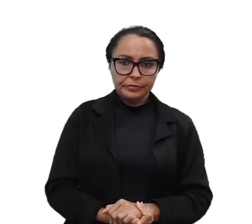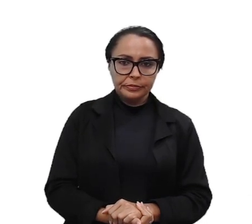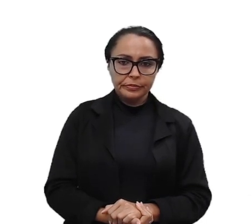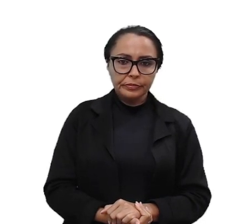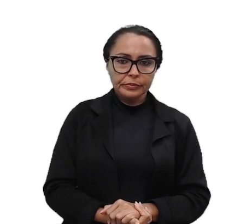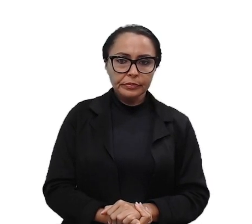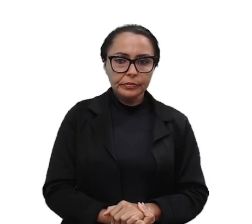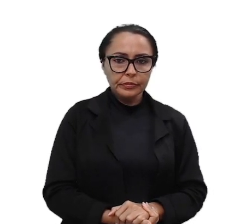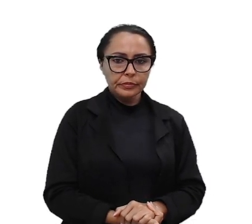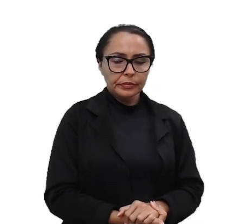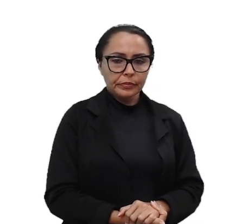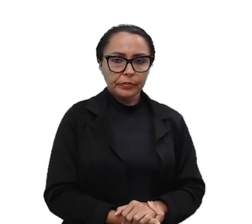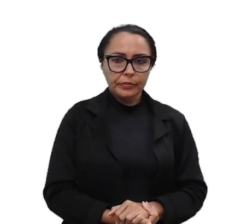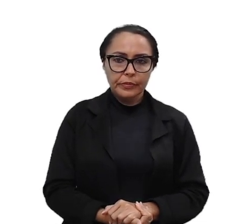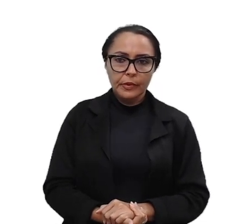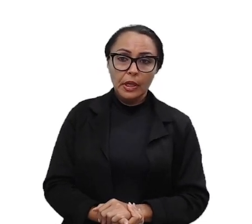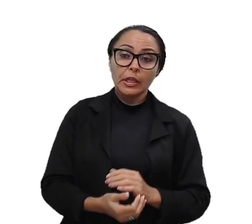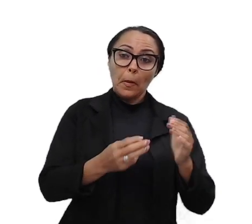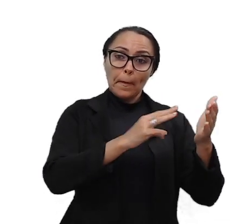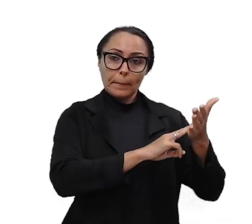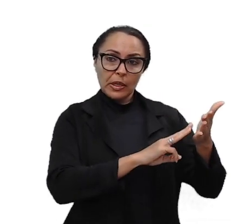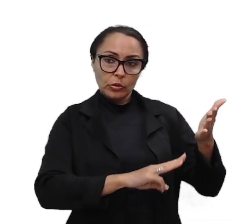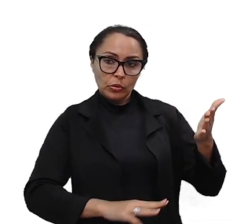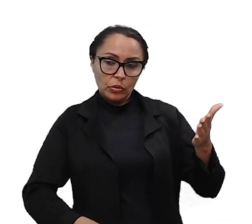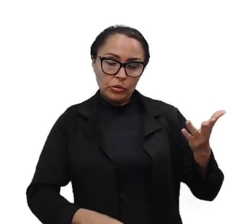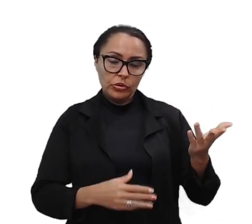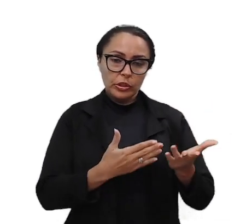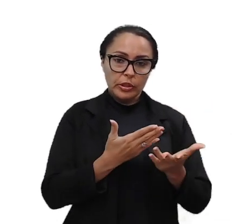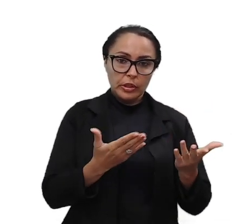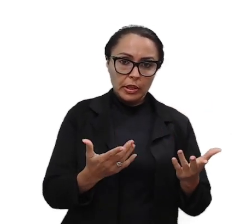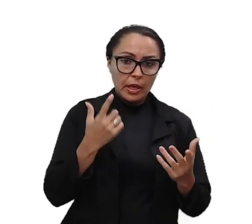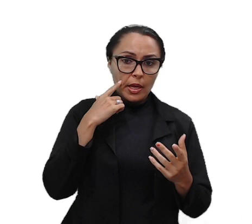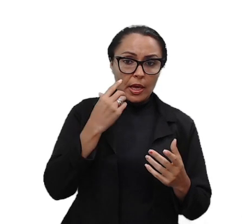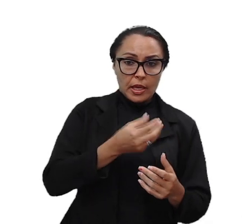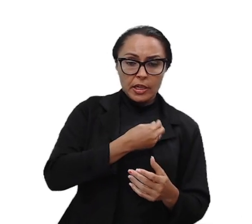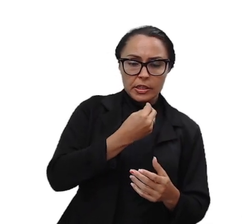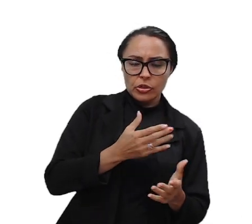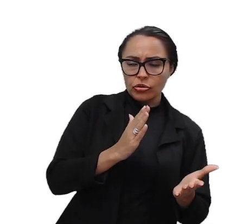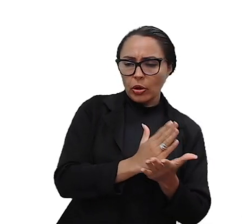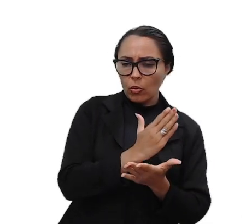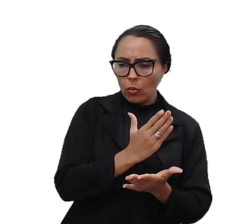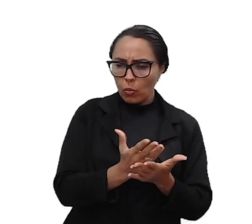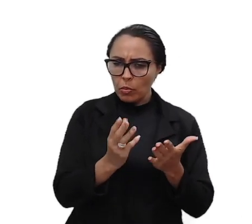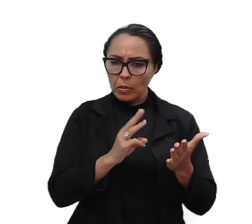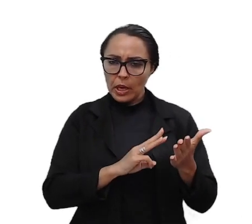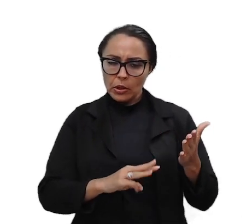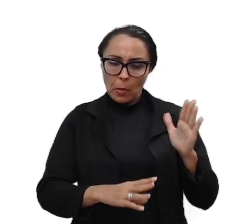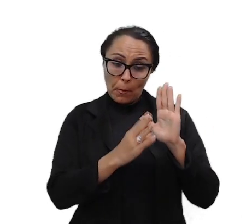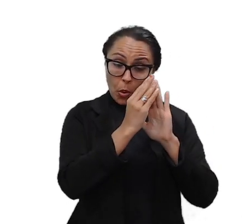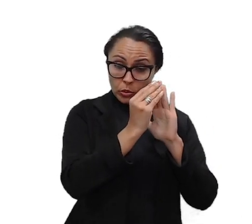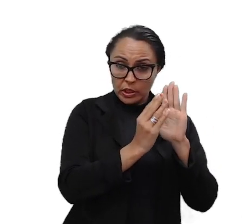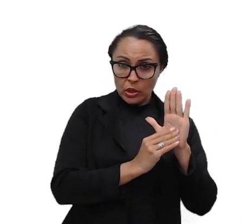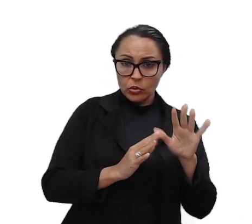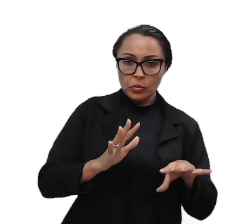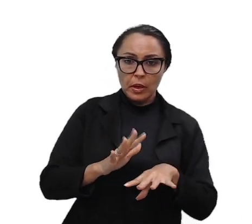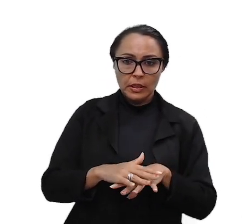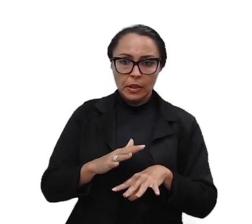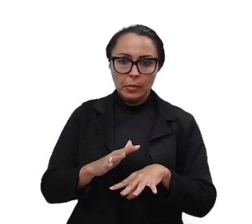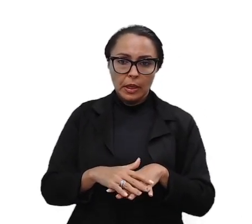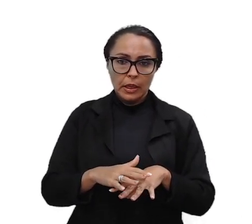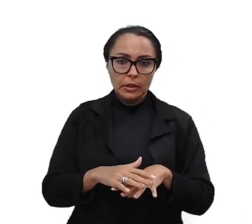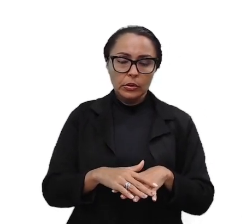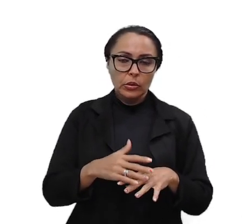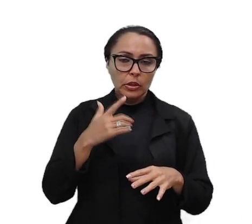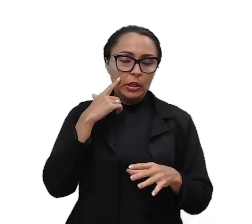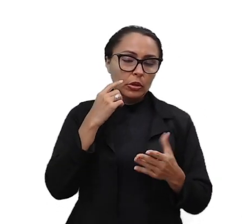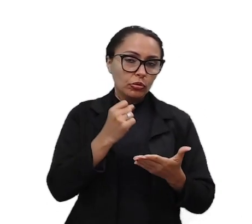bem. Métodos de previsão de demanda. Existem alguns métodos, com modelos matemáticos e modelos empíricos,